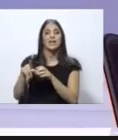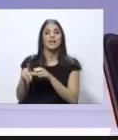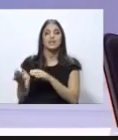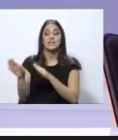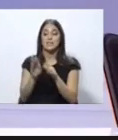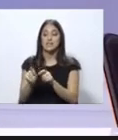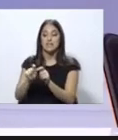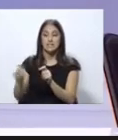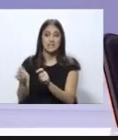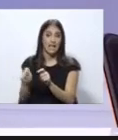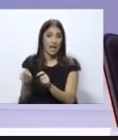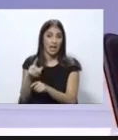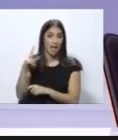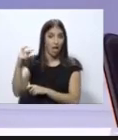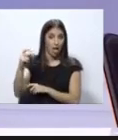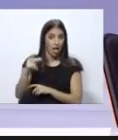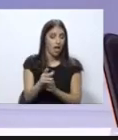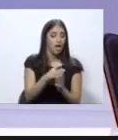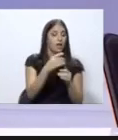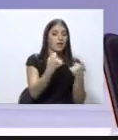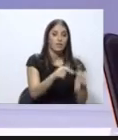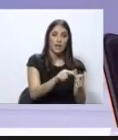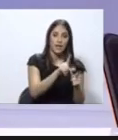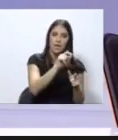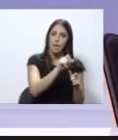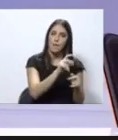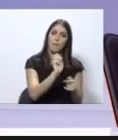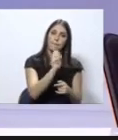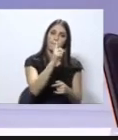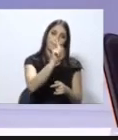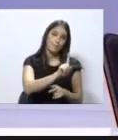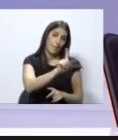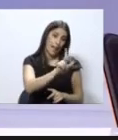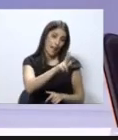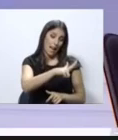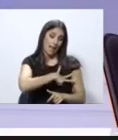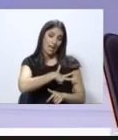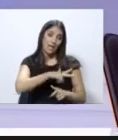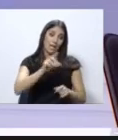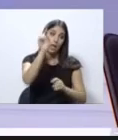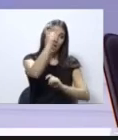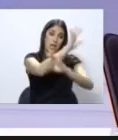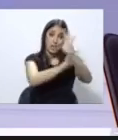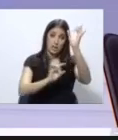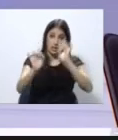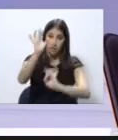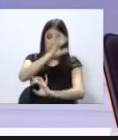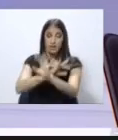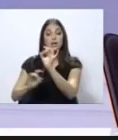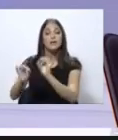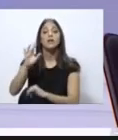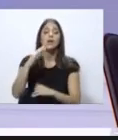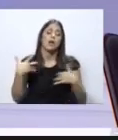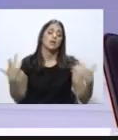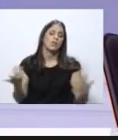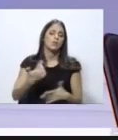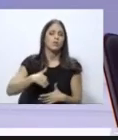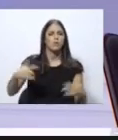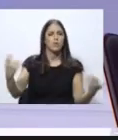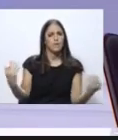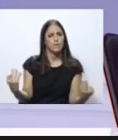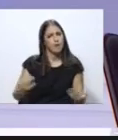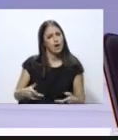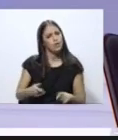campeonato fácil, como na Premier League. Por isso, só posso ficar entusiasmado